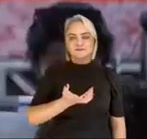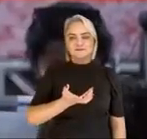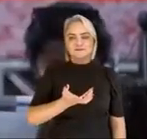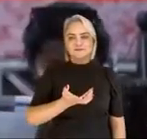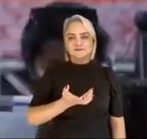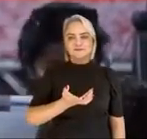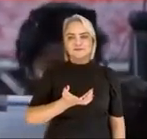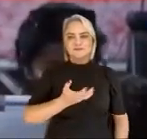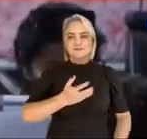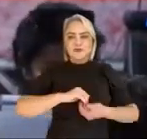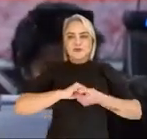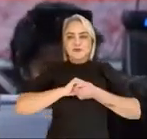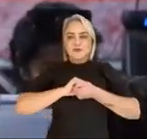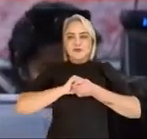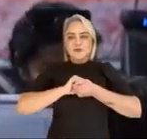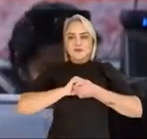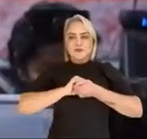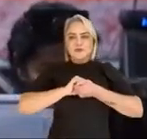cumprimentar